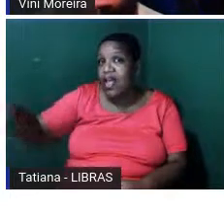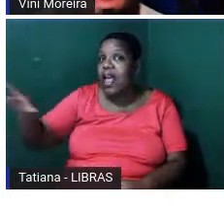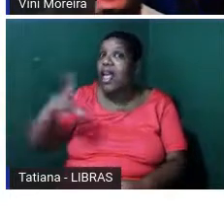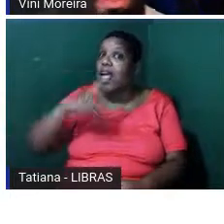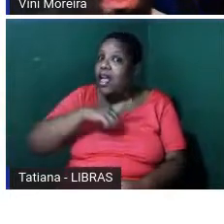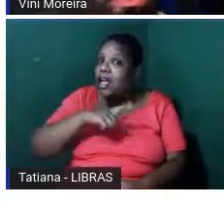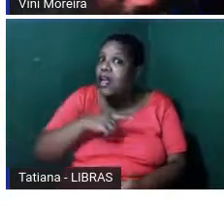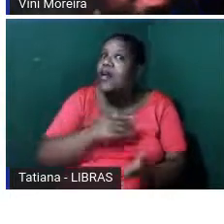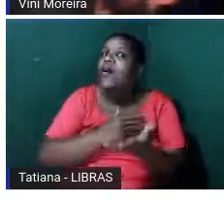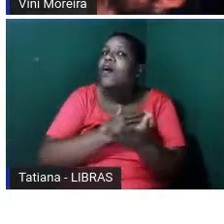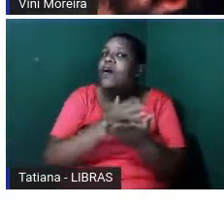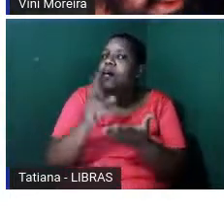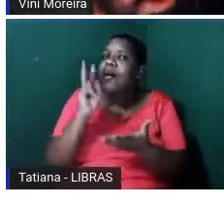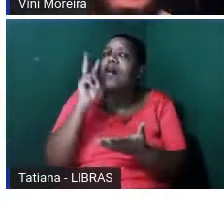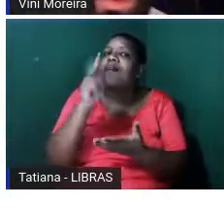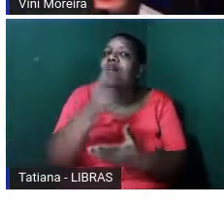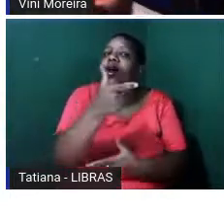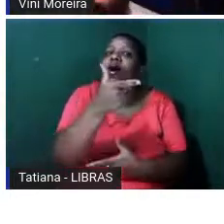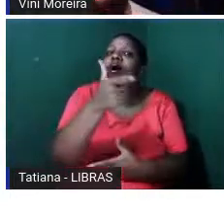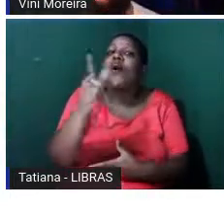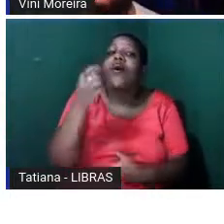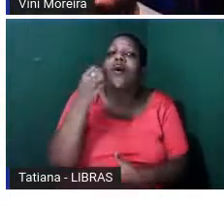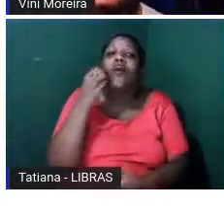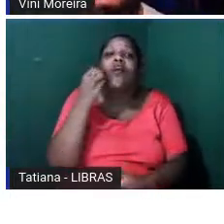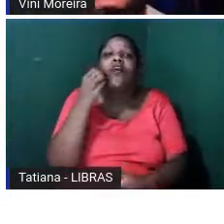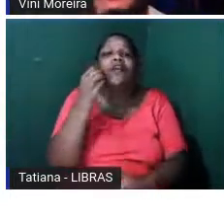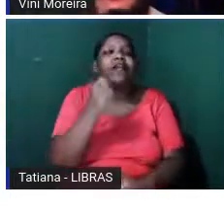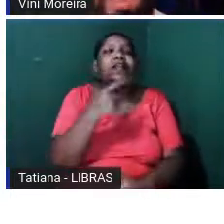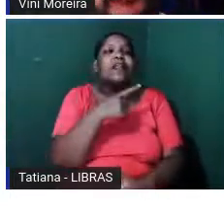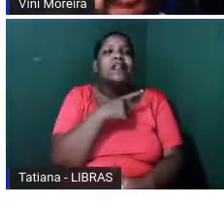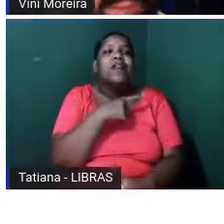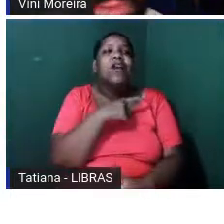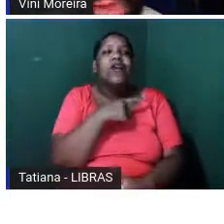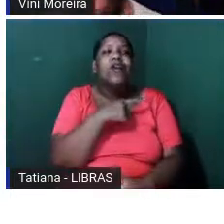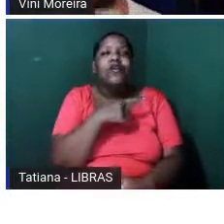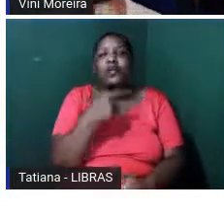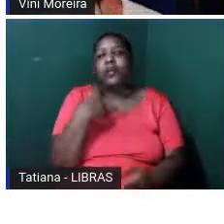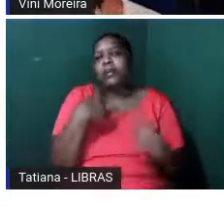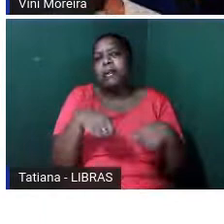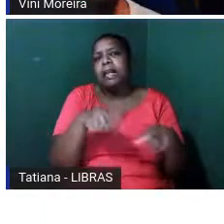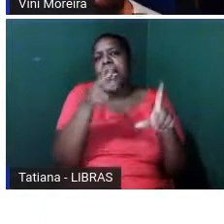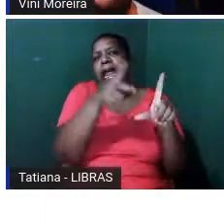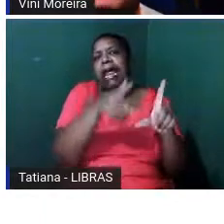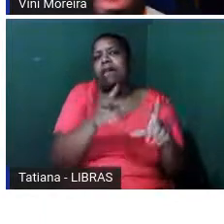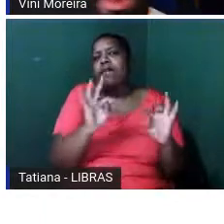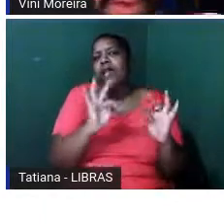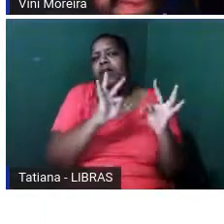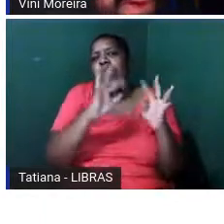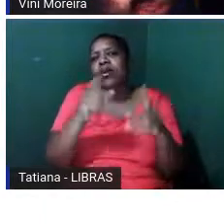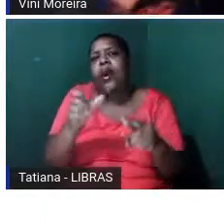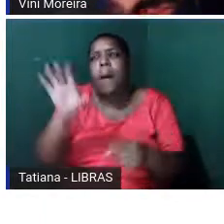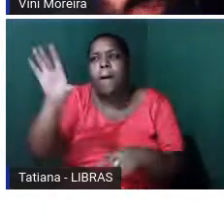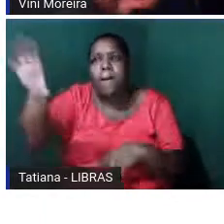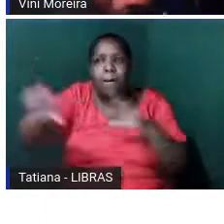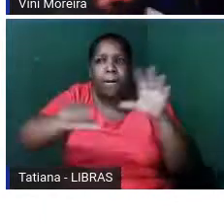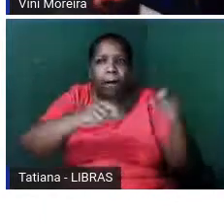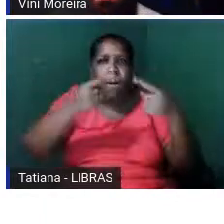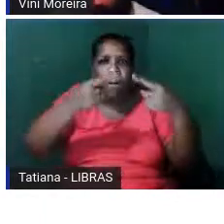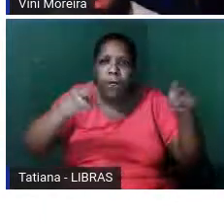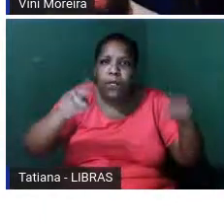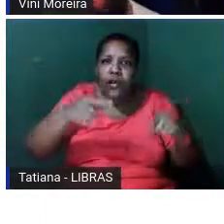gente começa a ver que a gente tem outras opções de uso a gente não precisa gravar tudo a gente pode pegar a músicas de outros lugares